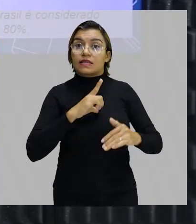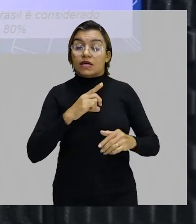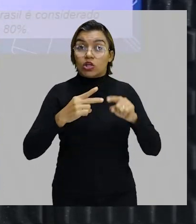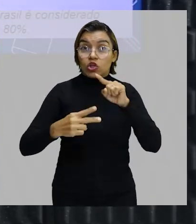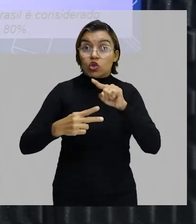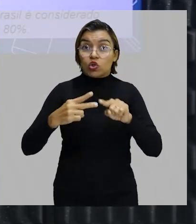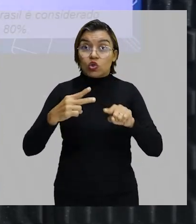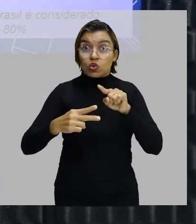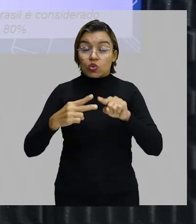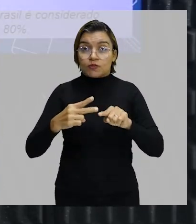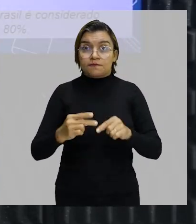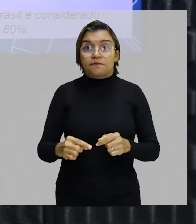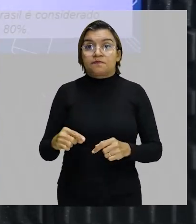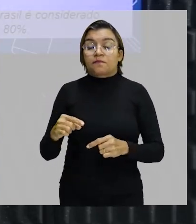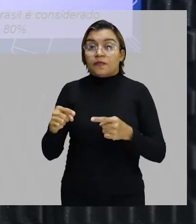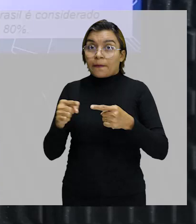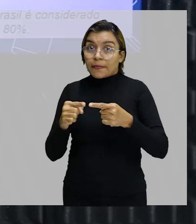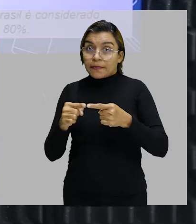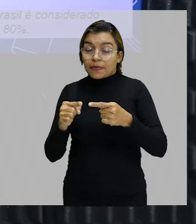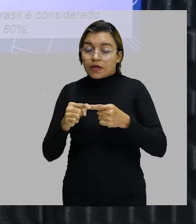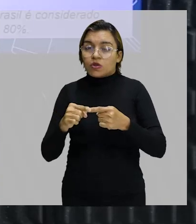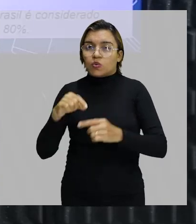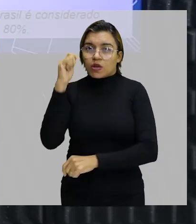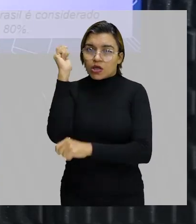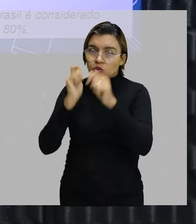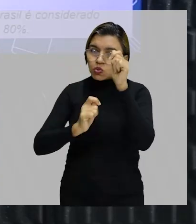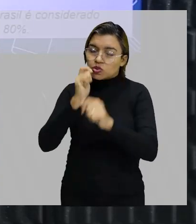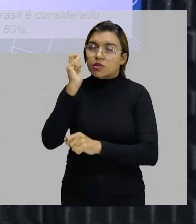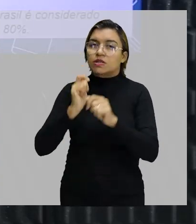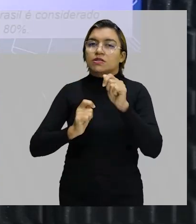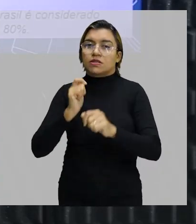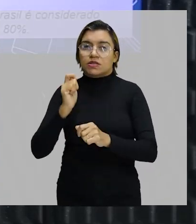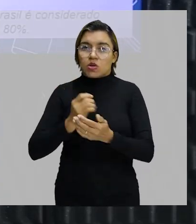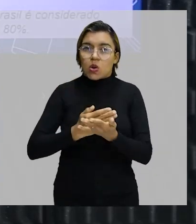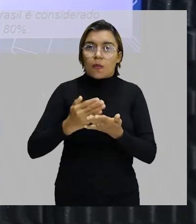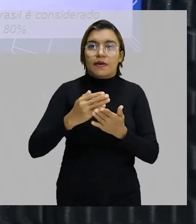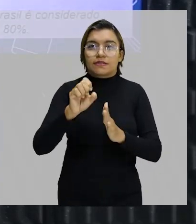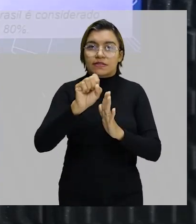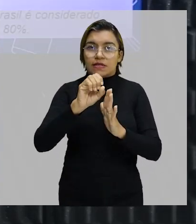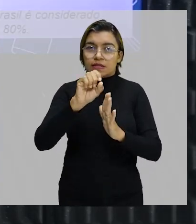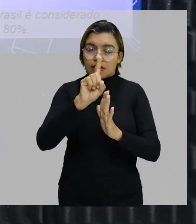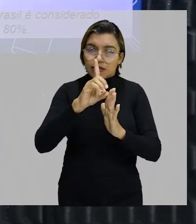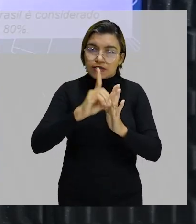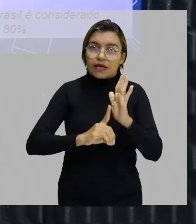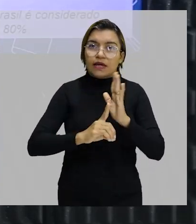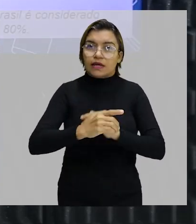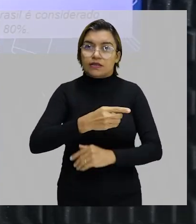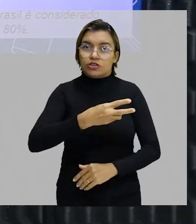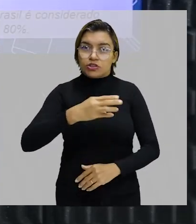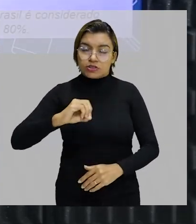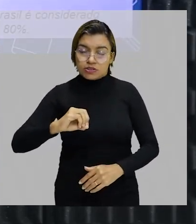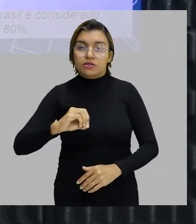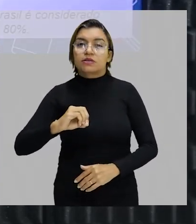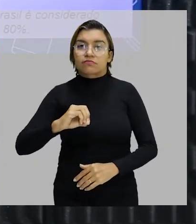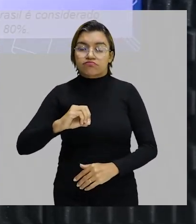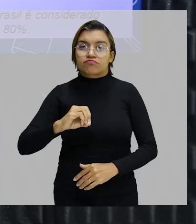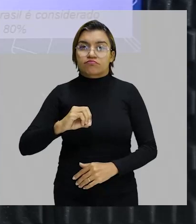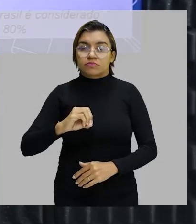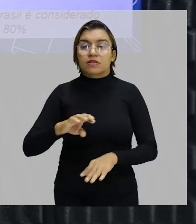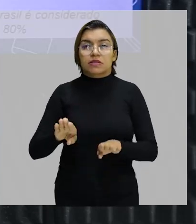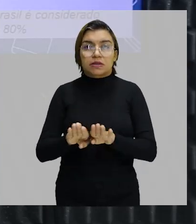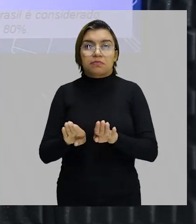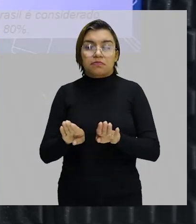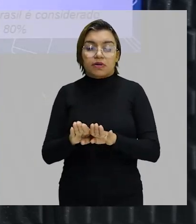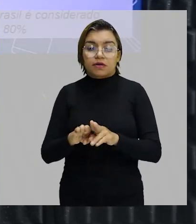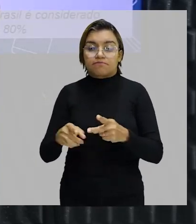fatores. Tá? A industrialização, que vai acontecer a partir da década de 30, no governo de Vargas, que vai, por sua